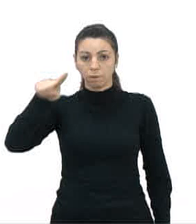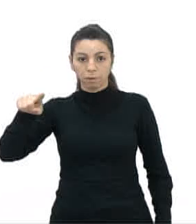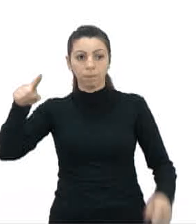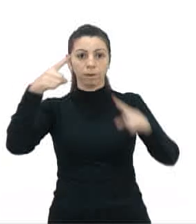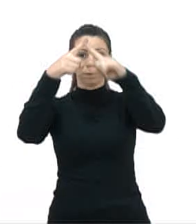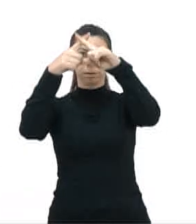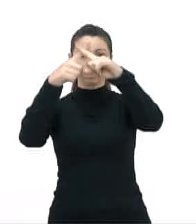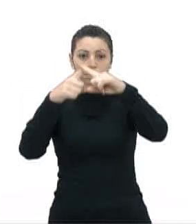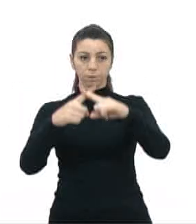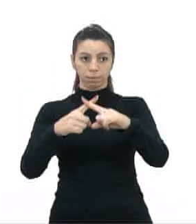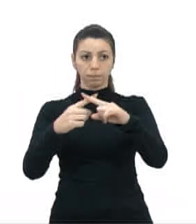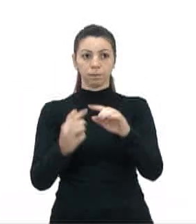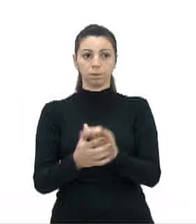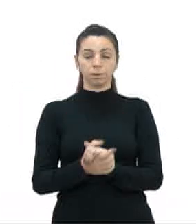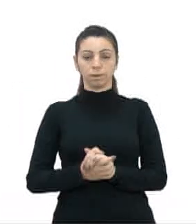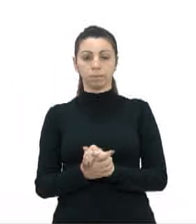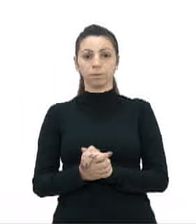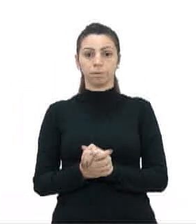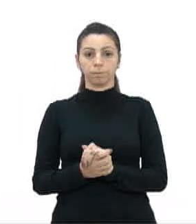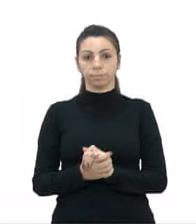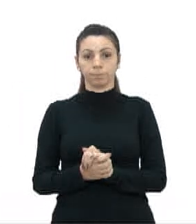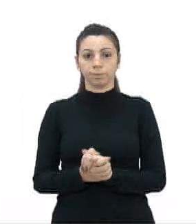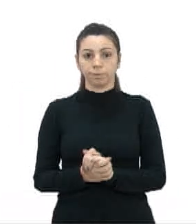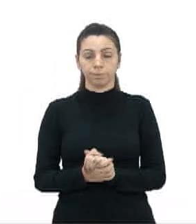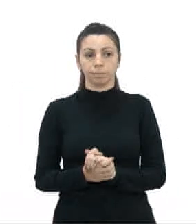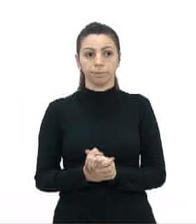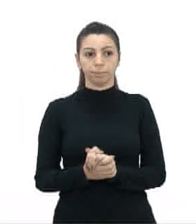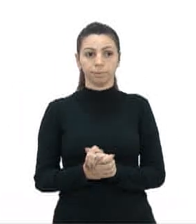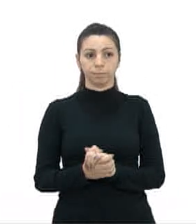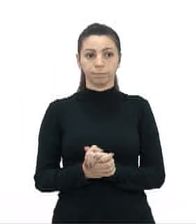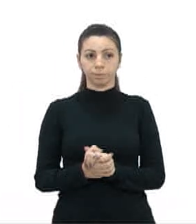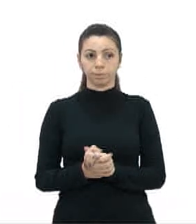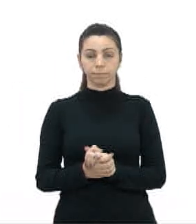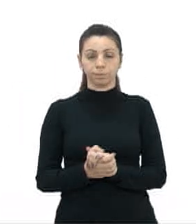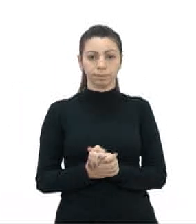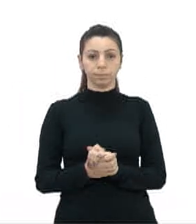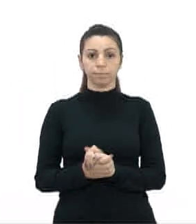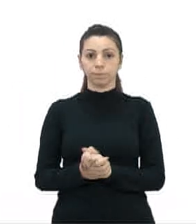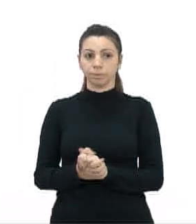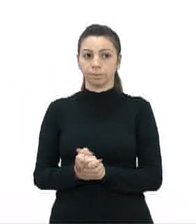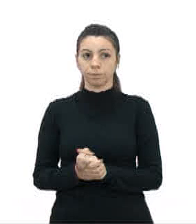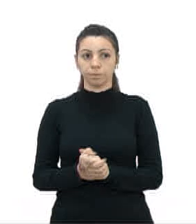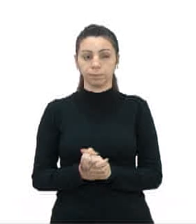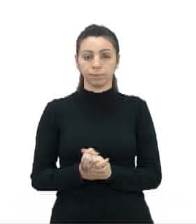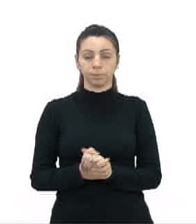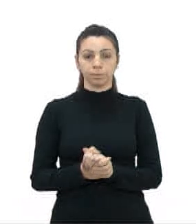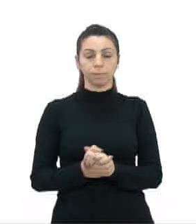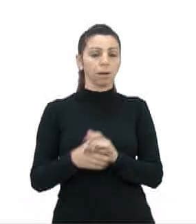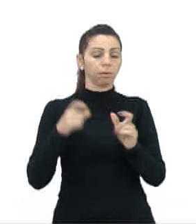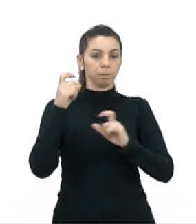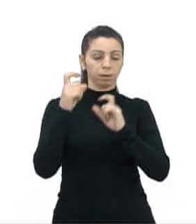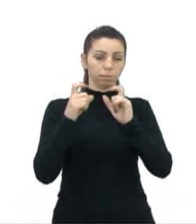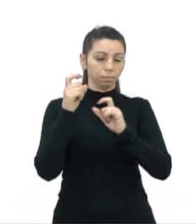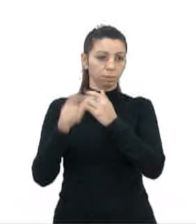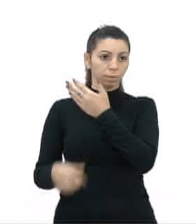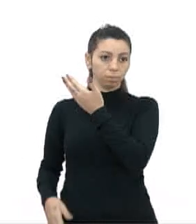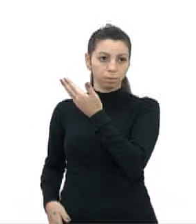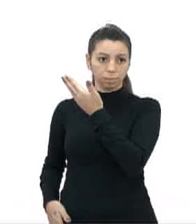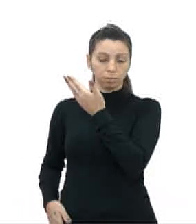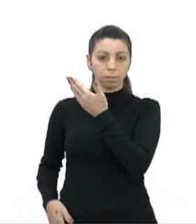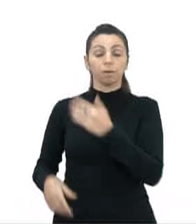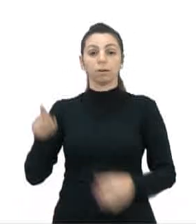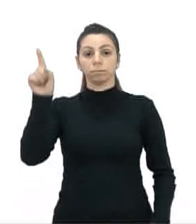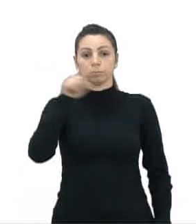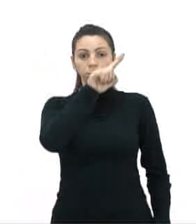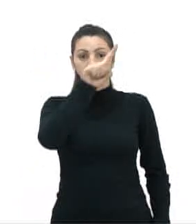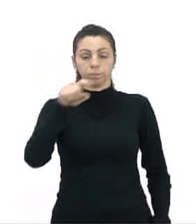vezes 6,02 dá 48,16 vezes 10 na 23, eu não preciso me preocupar com isso, faço a